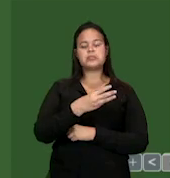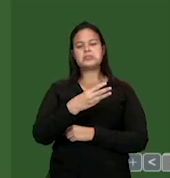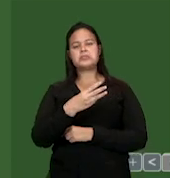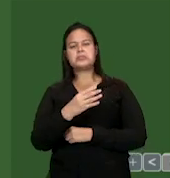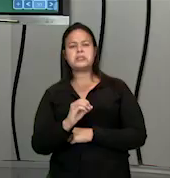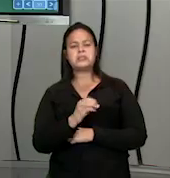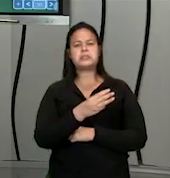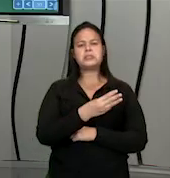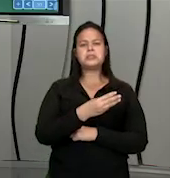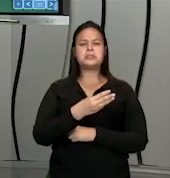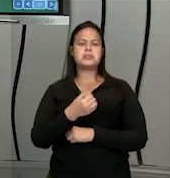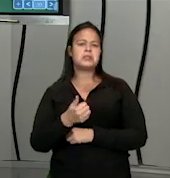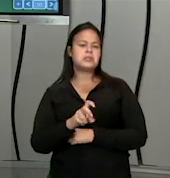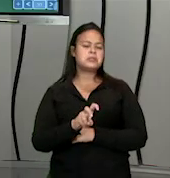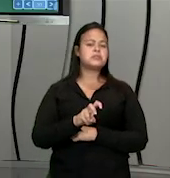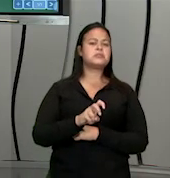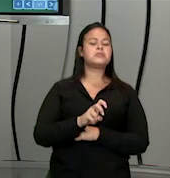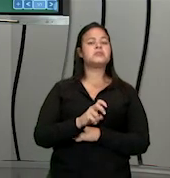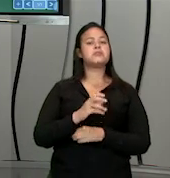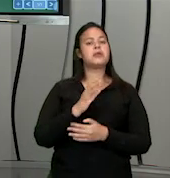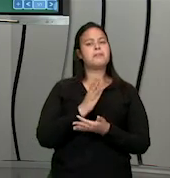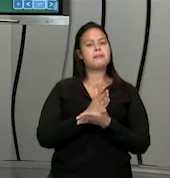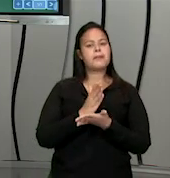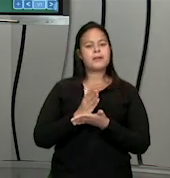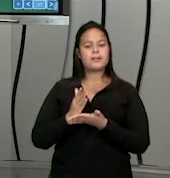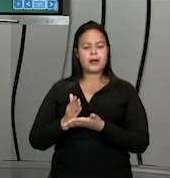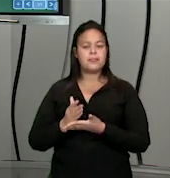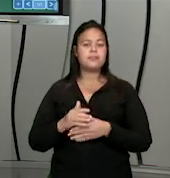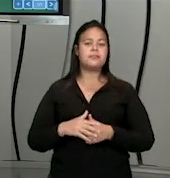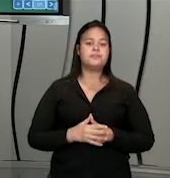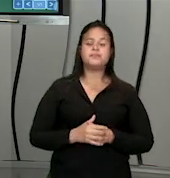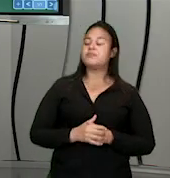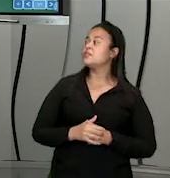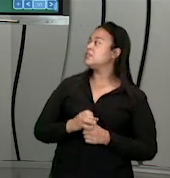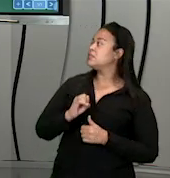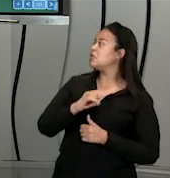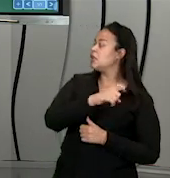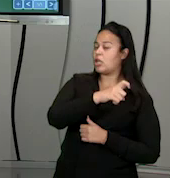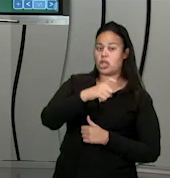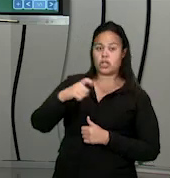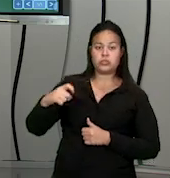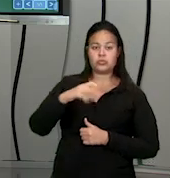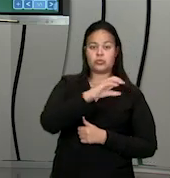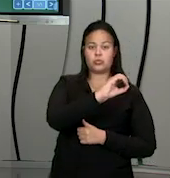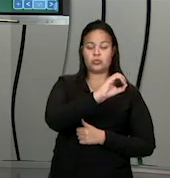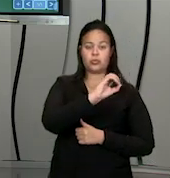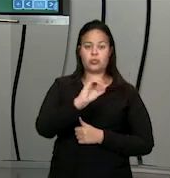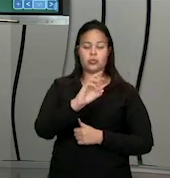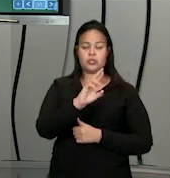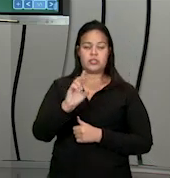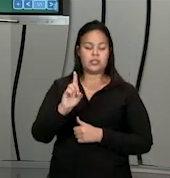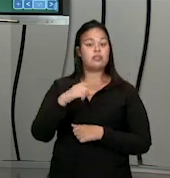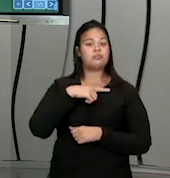315, 320. E eu vou pensar da mesma forma, já que isso aqui é um eixo coordenado, né? Aqui está a origem,